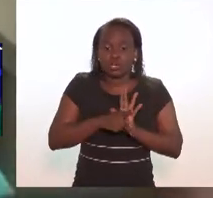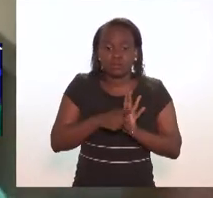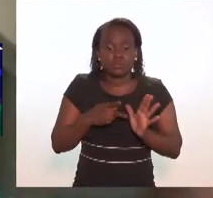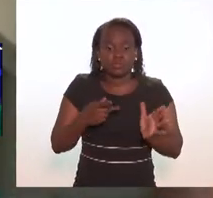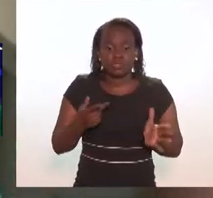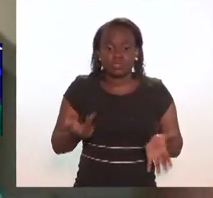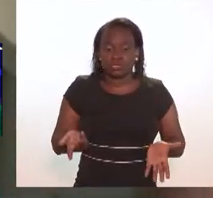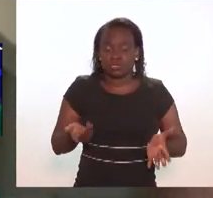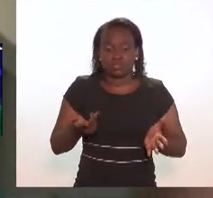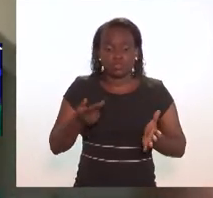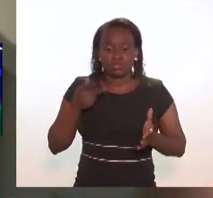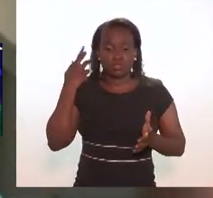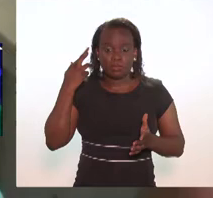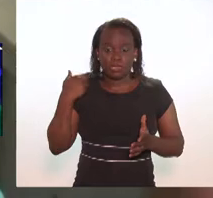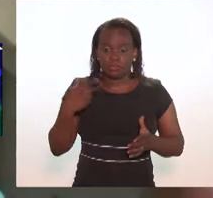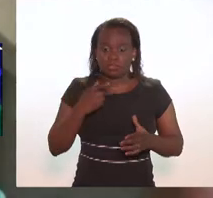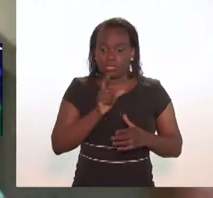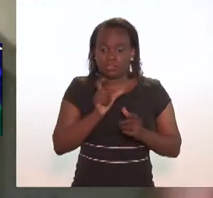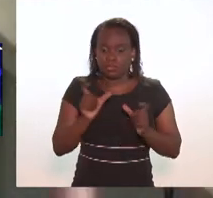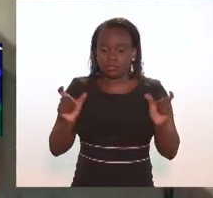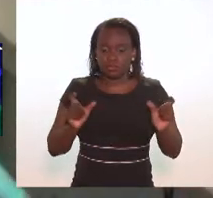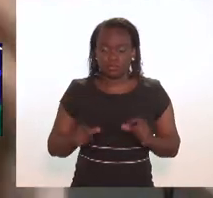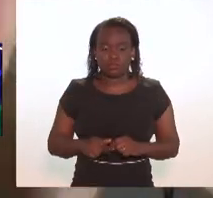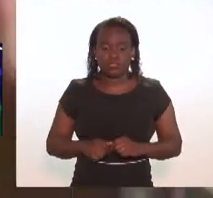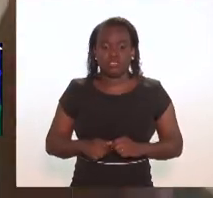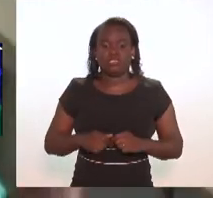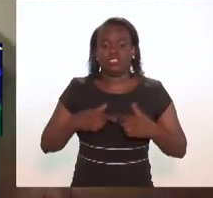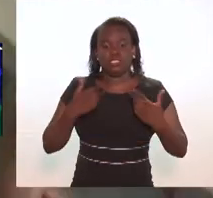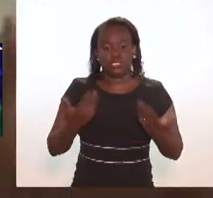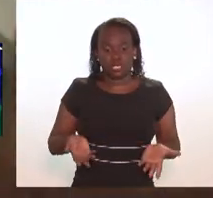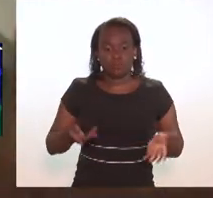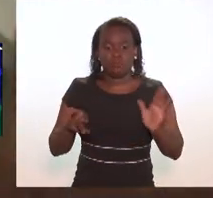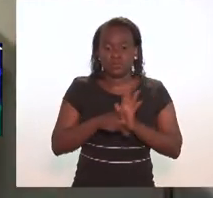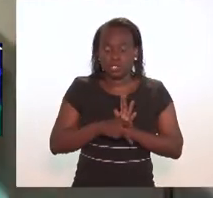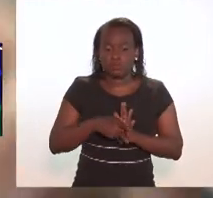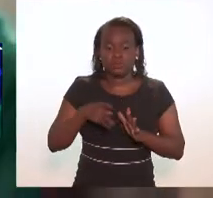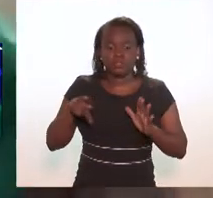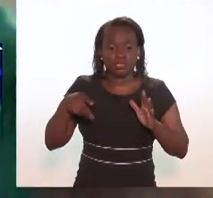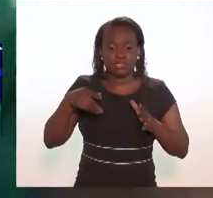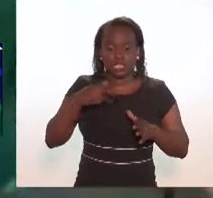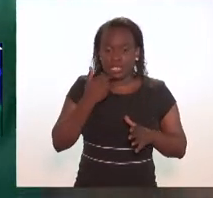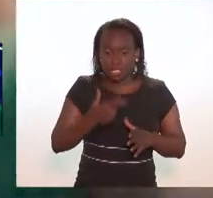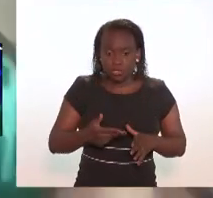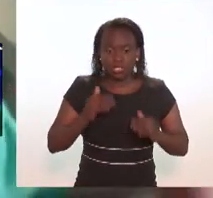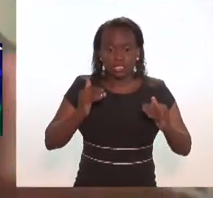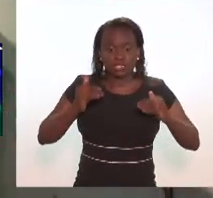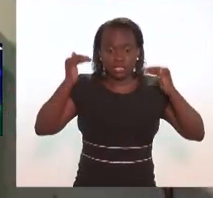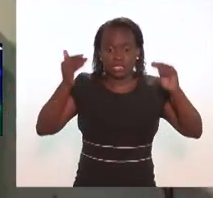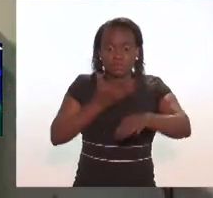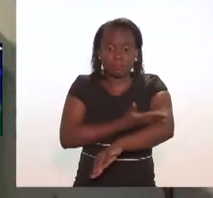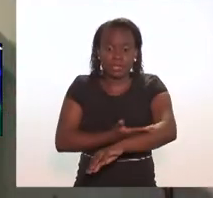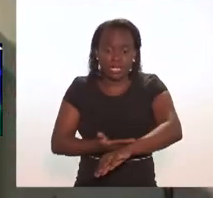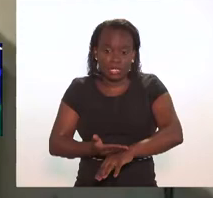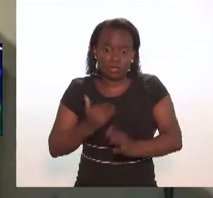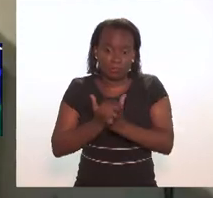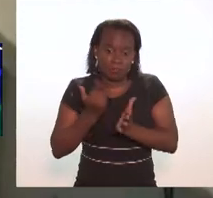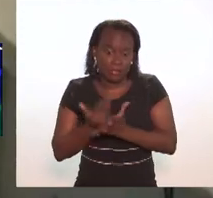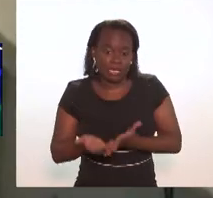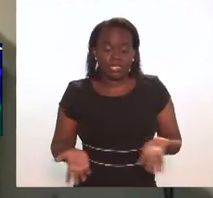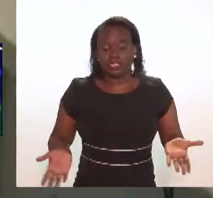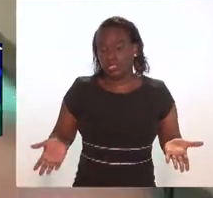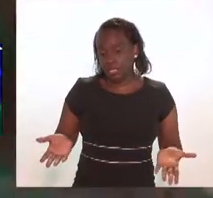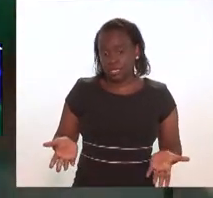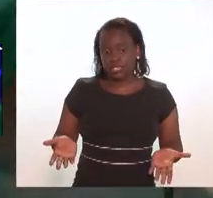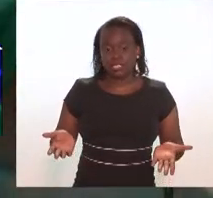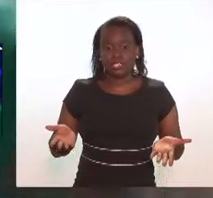tempos atuais, né? As questões relativas à supremacia branca, a questão